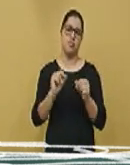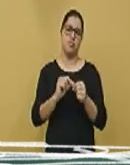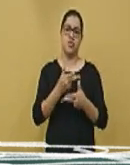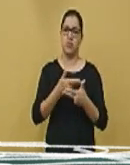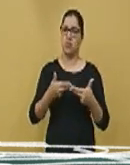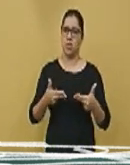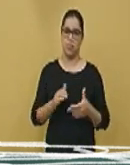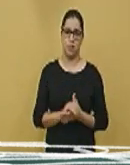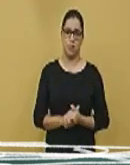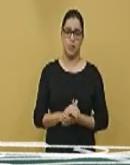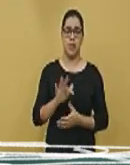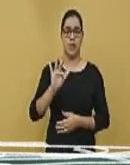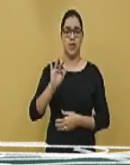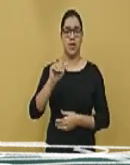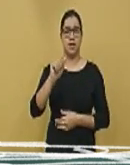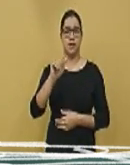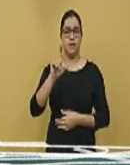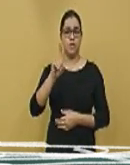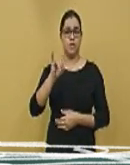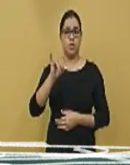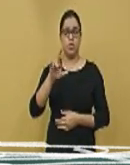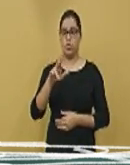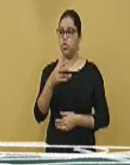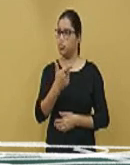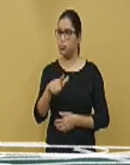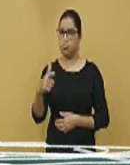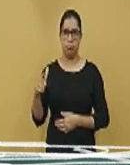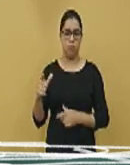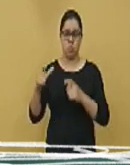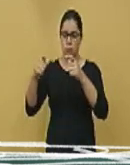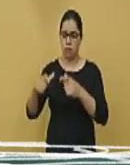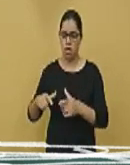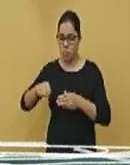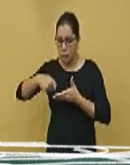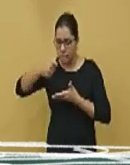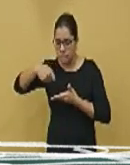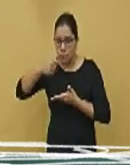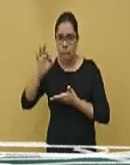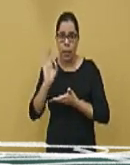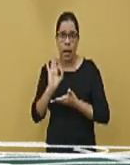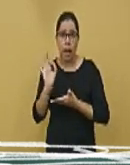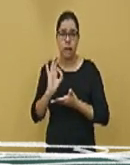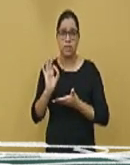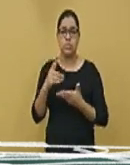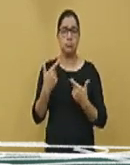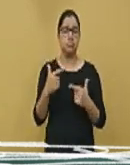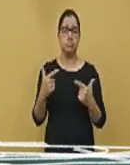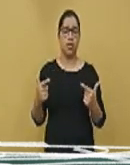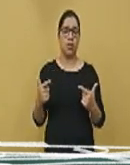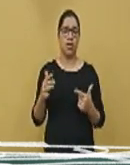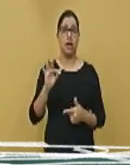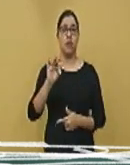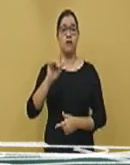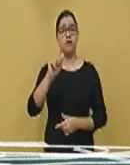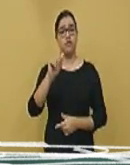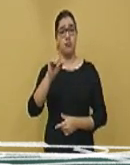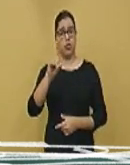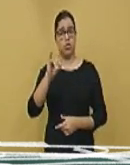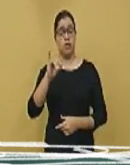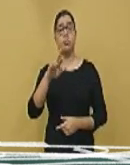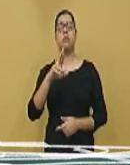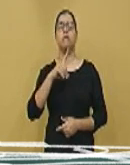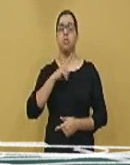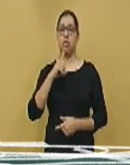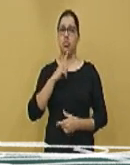de convivência, nem local para alimentação. Na FADIR, além da biblioteca, um centro